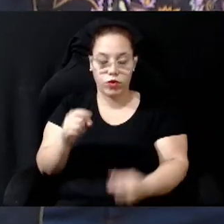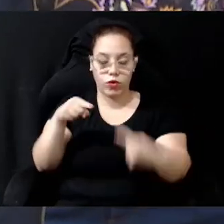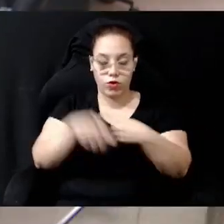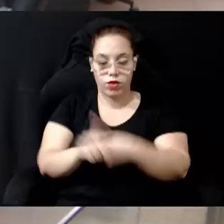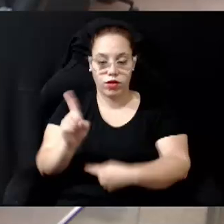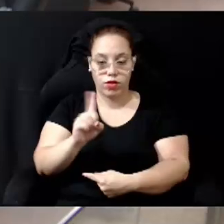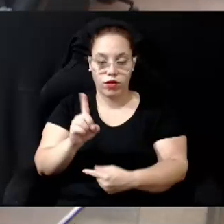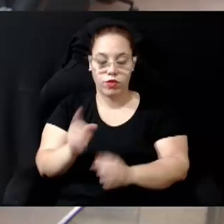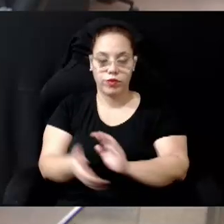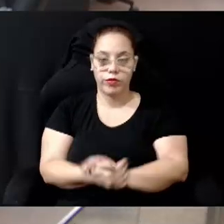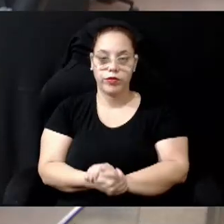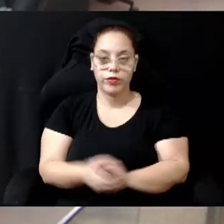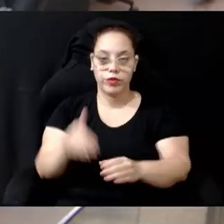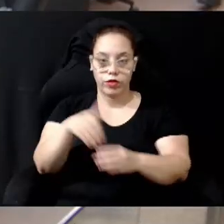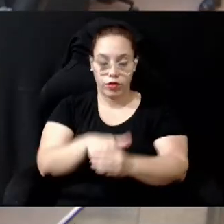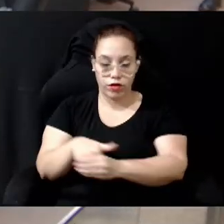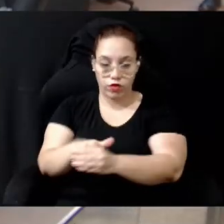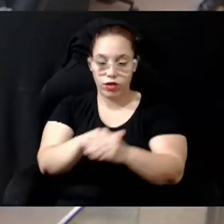votação.